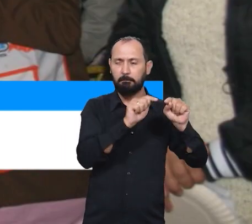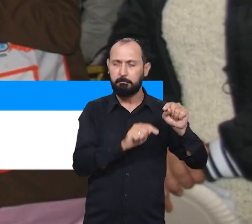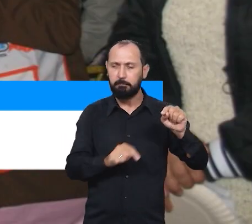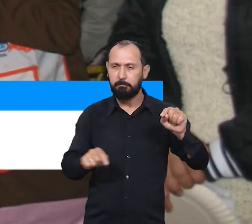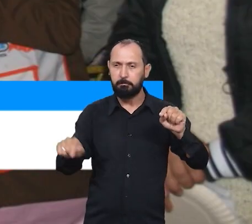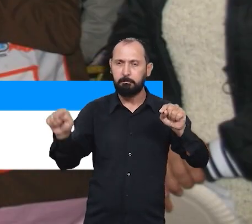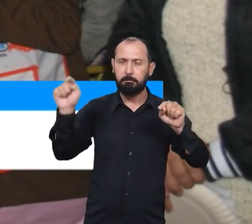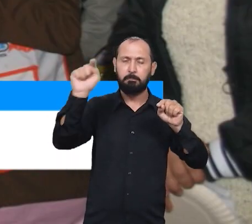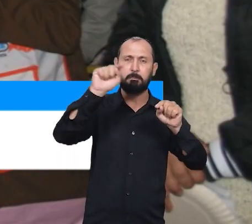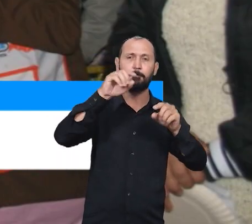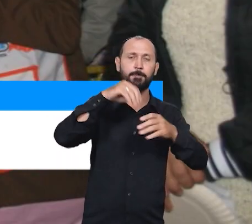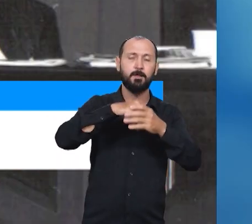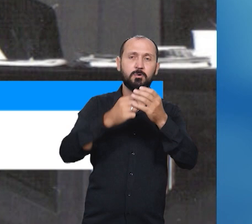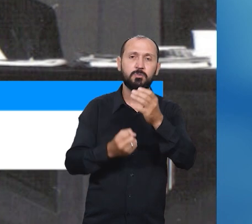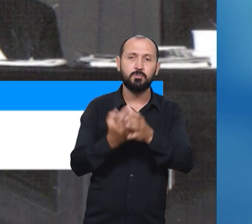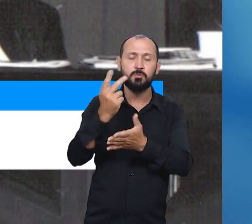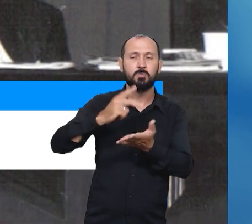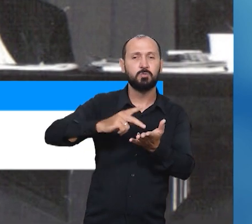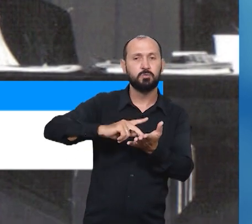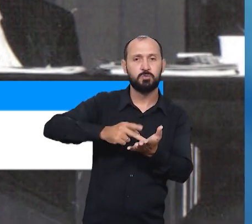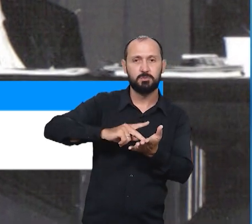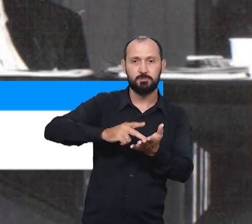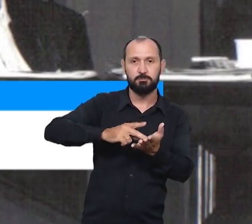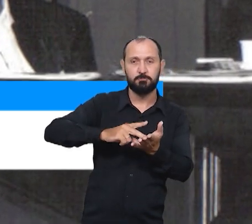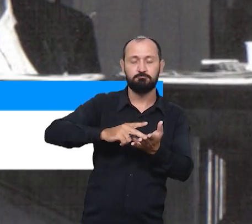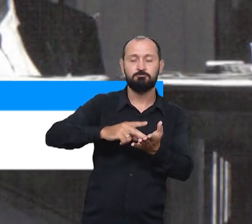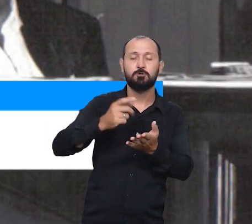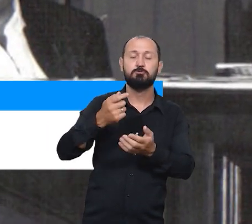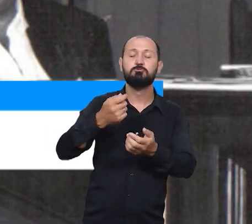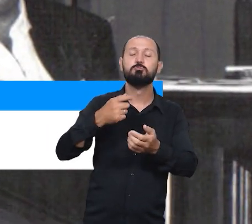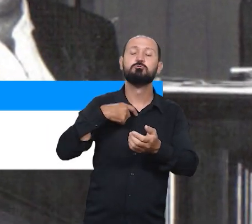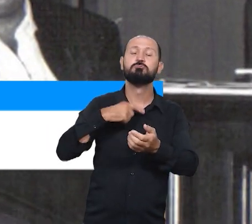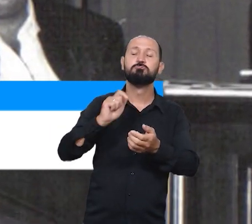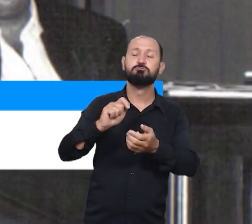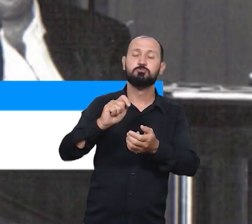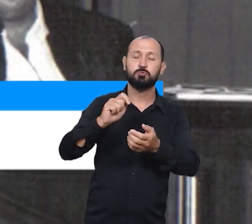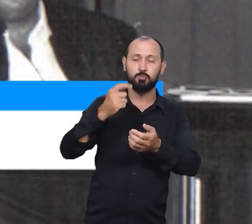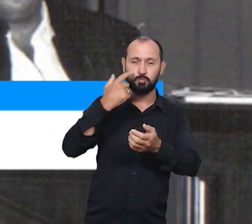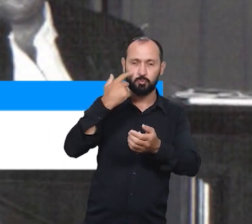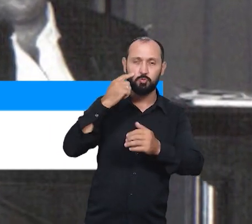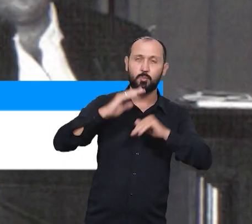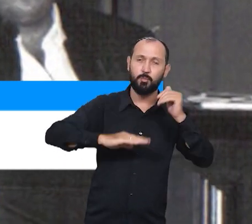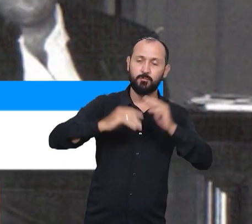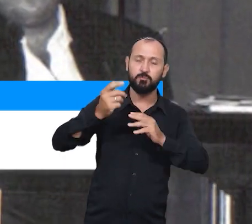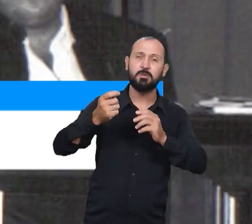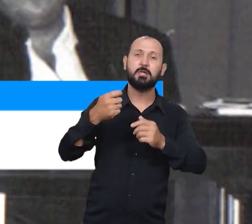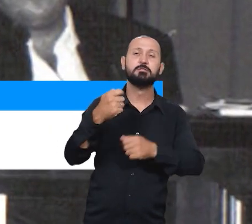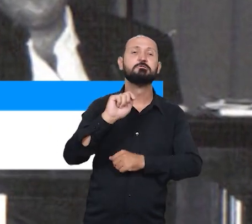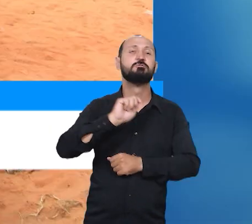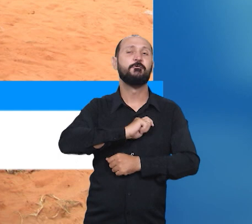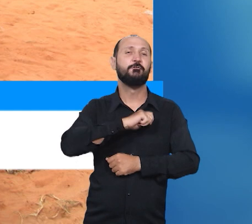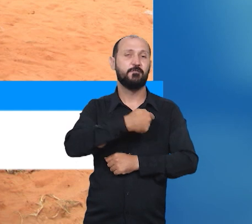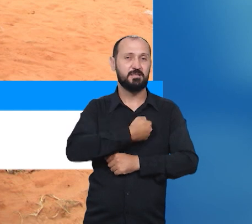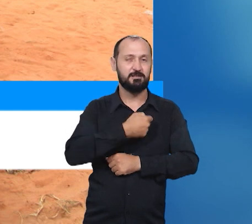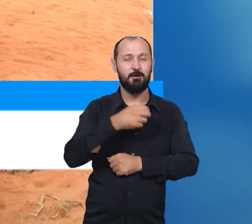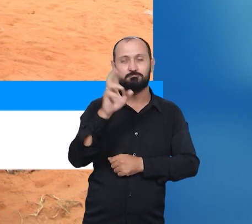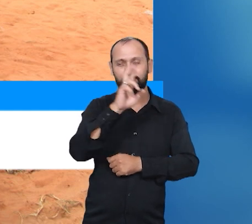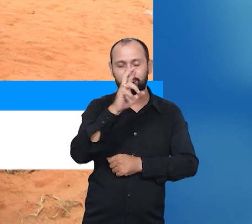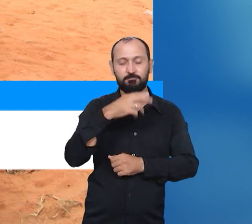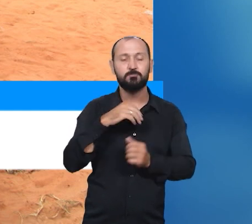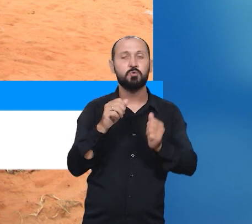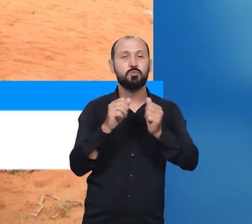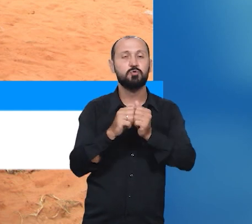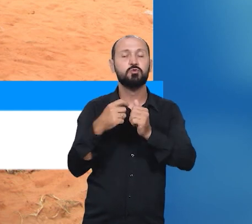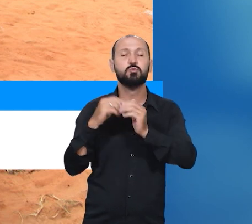Transitou em diversos setores, fundou o Sindicato dos Agentes Tributários Estaduais de Mato Grosso do Sul. Esteve à frente